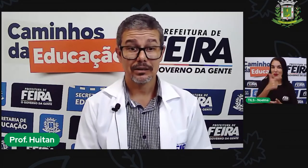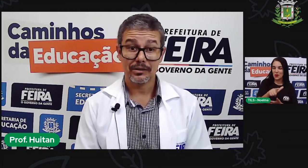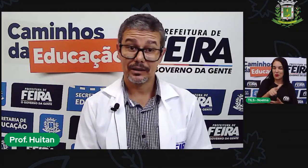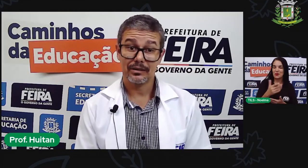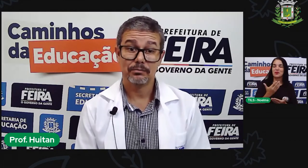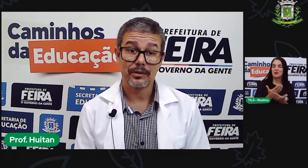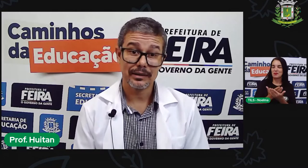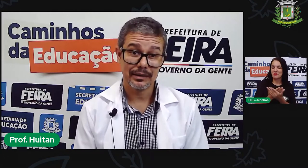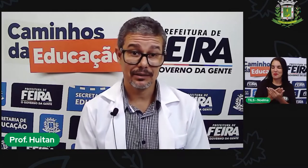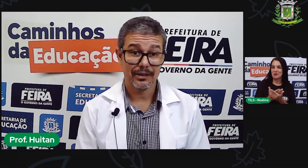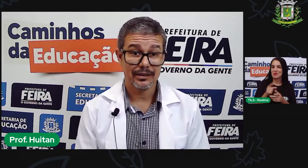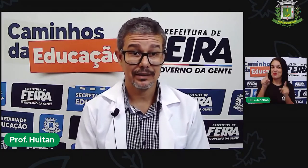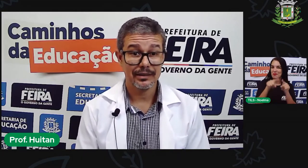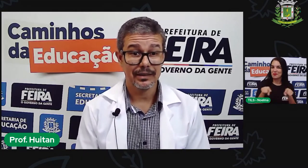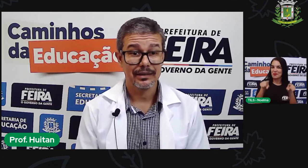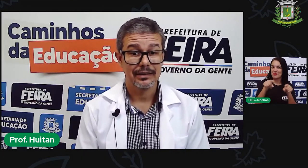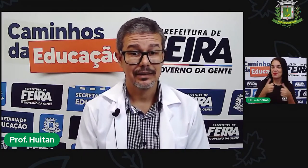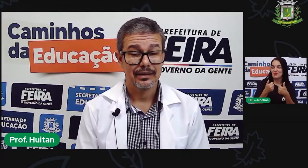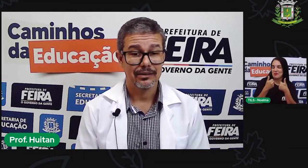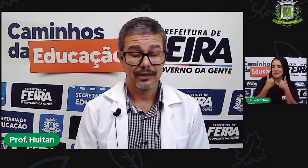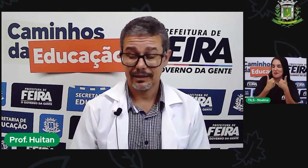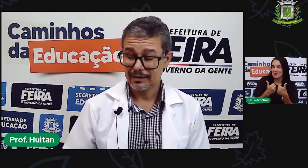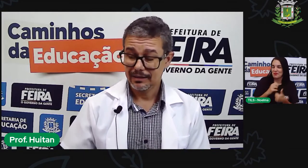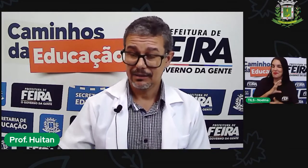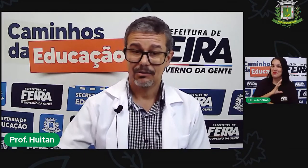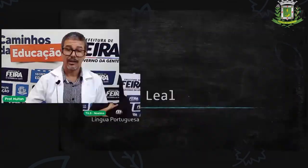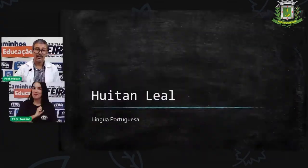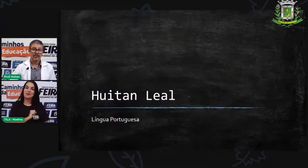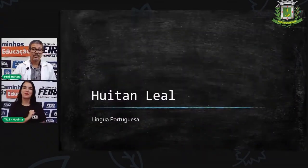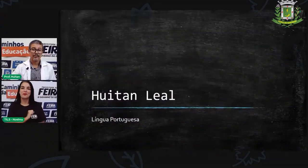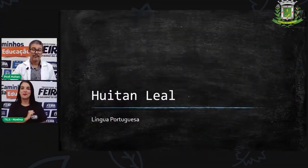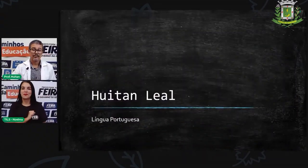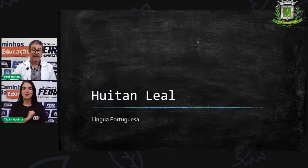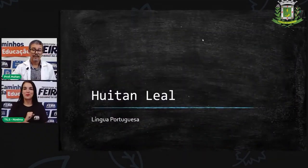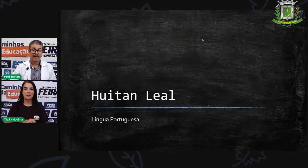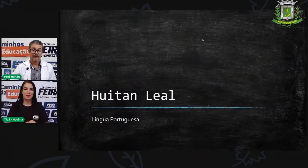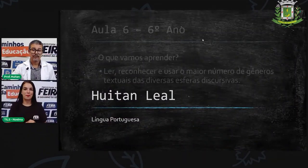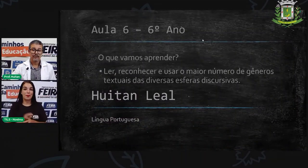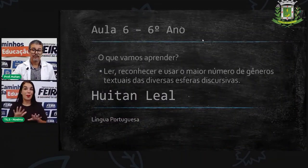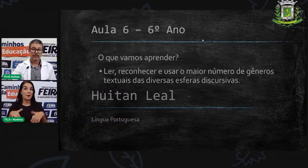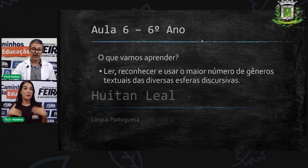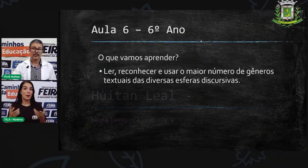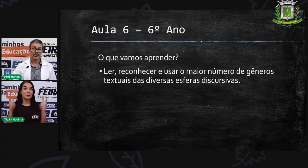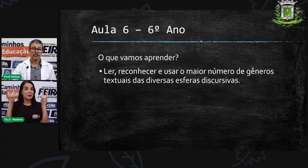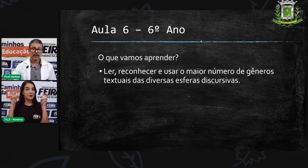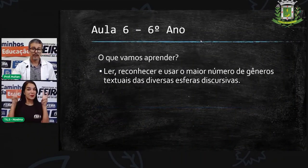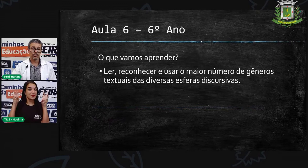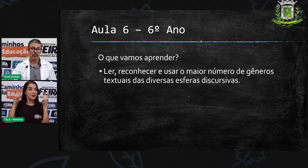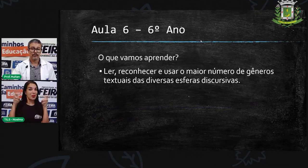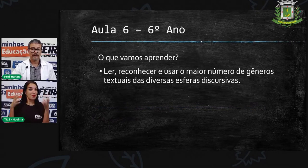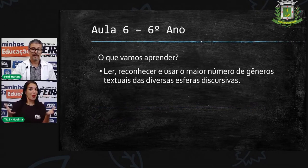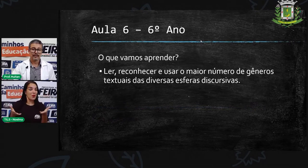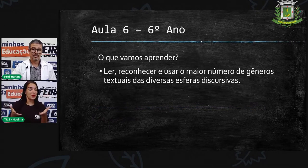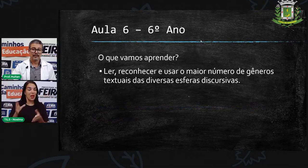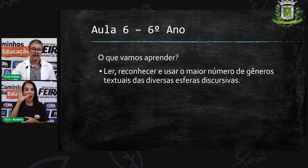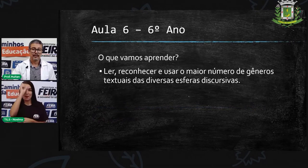aula que eu creio que possa ser divertida, não é? Qual vai ser o nosso tema? O que, é que a gente vai aprender